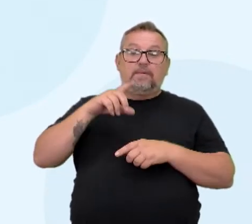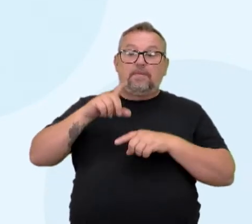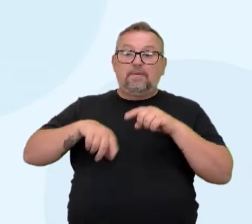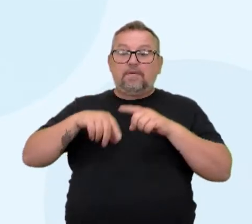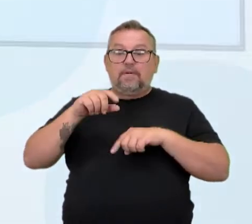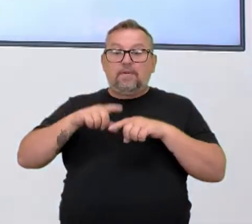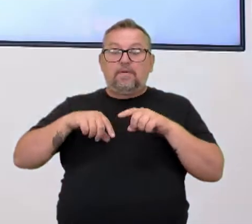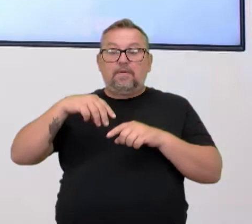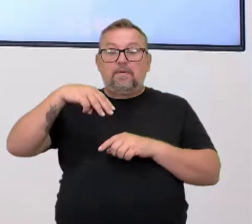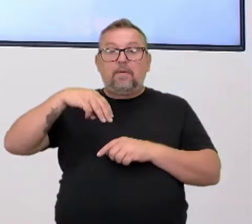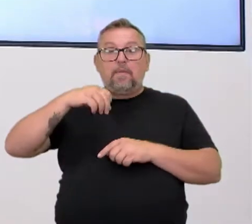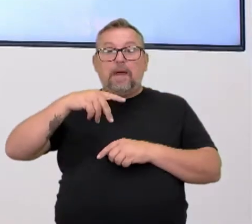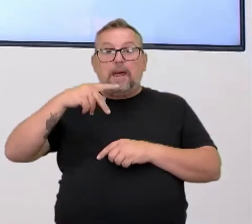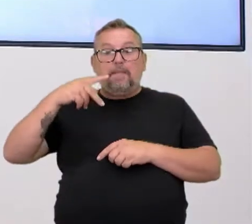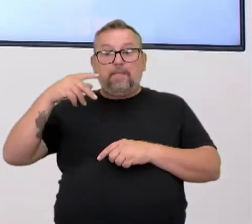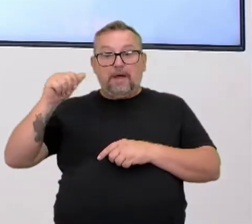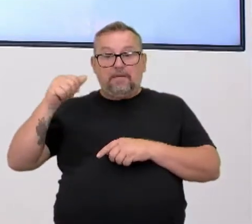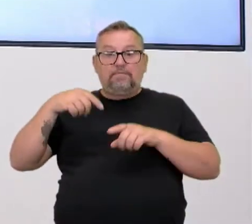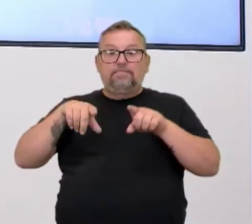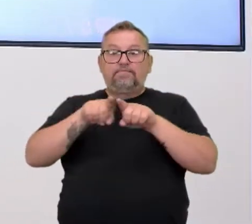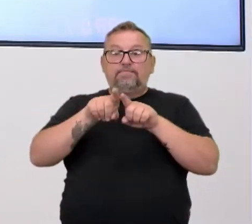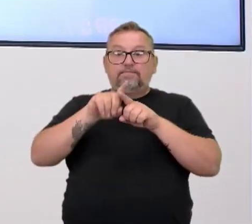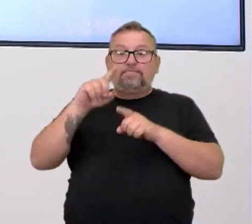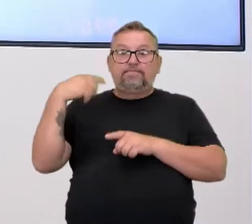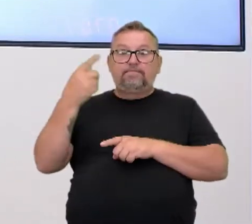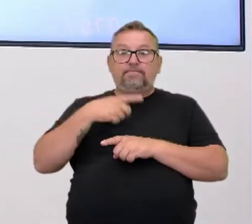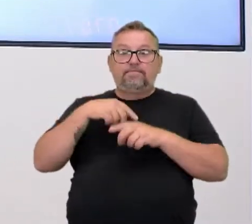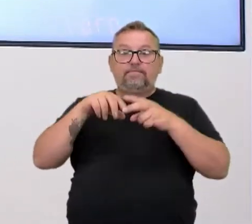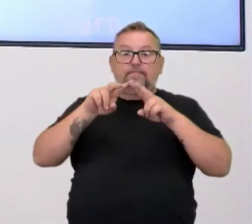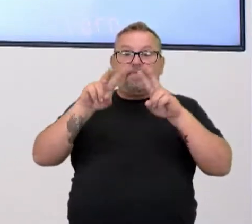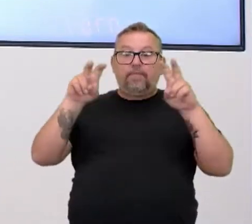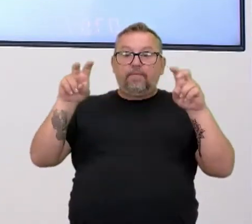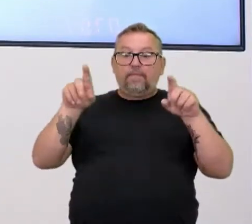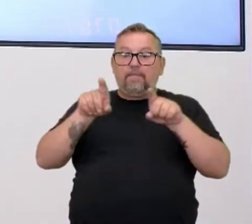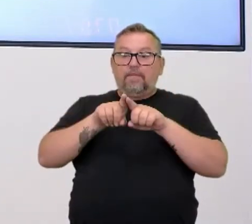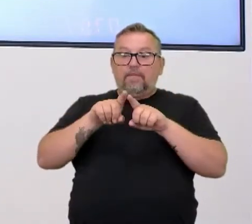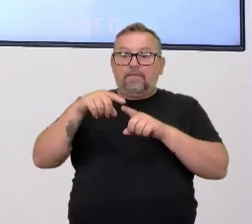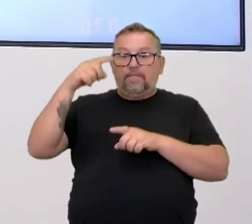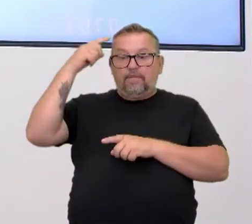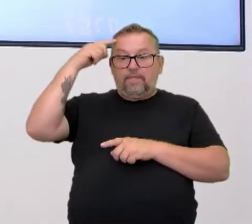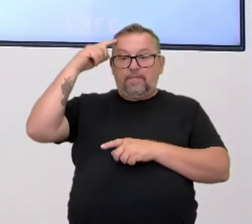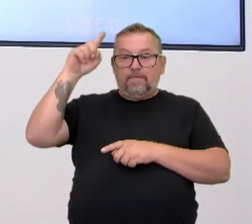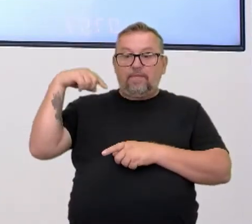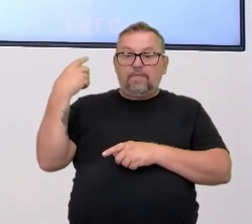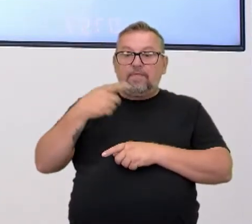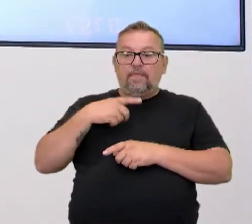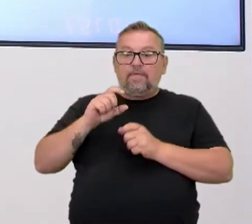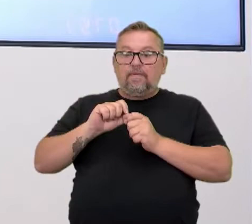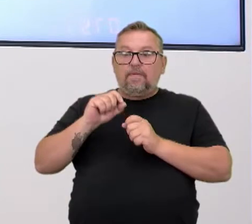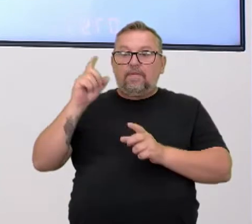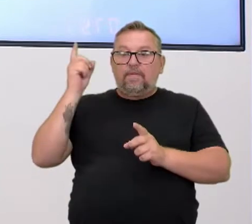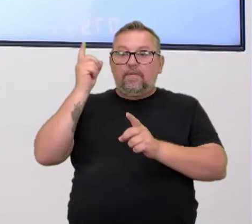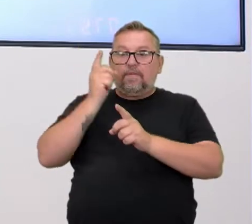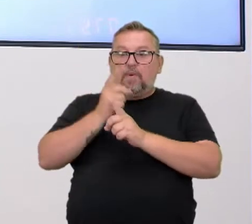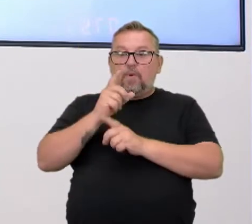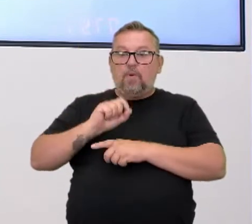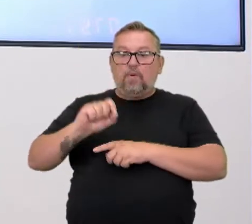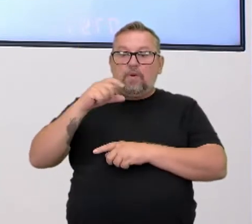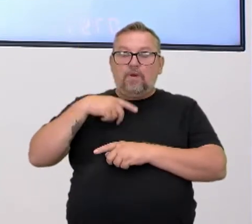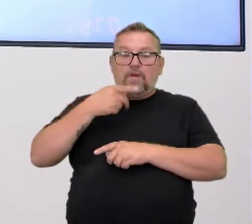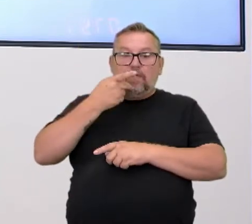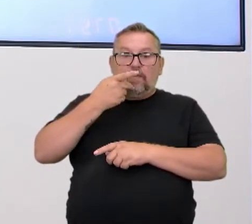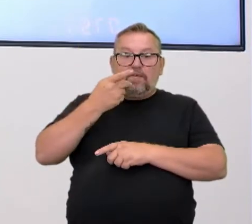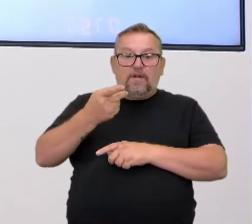chamado mapa. Então, esse é o nosso tema e a ideia central é a gente que vai descobrir o que a gente quer